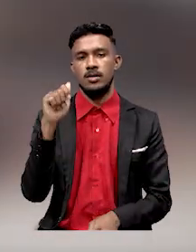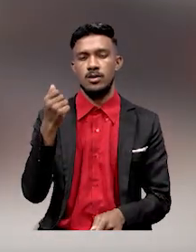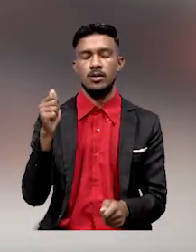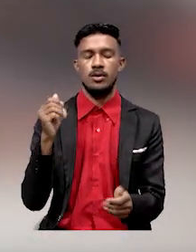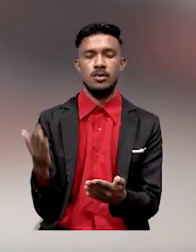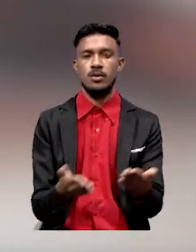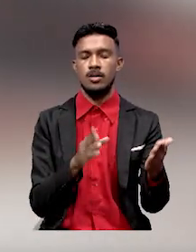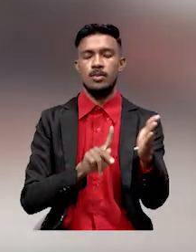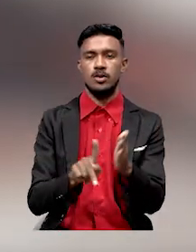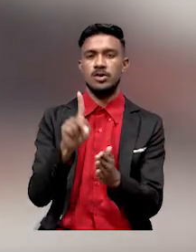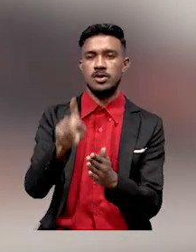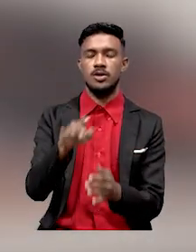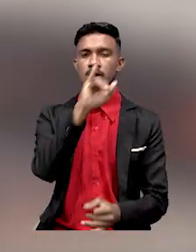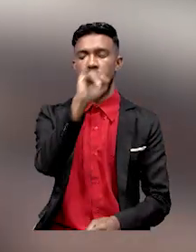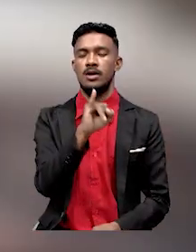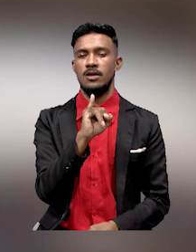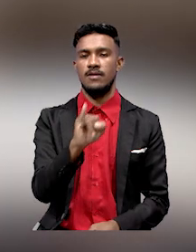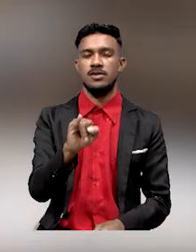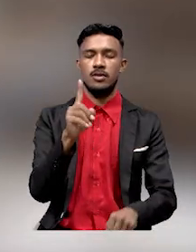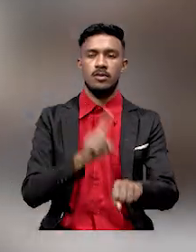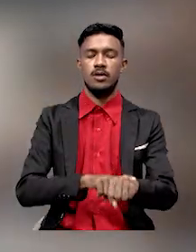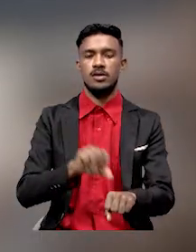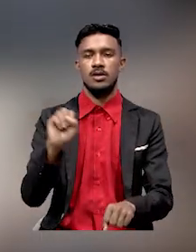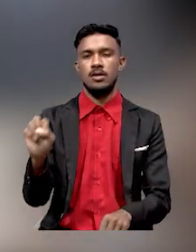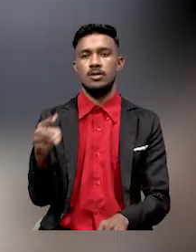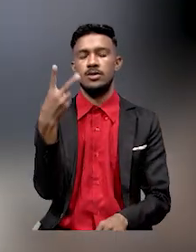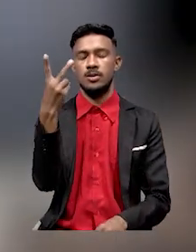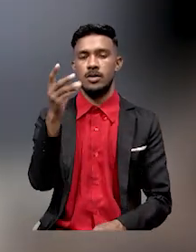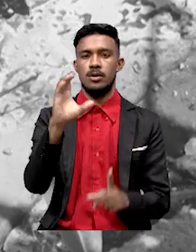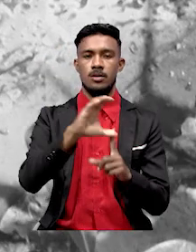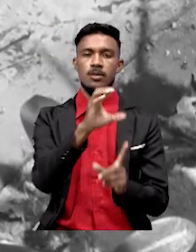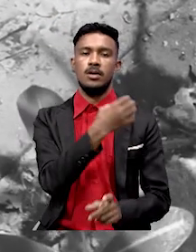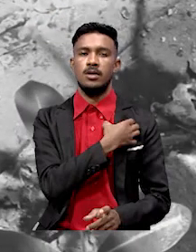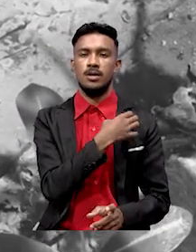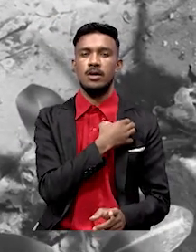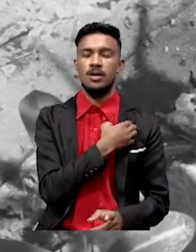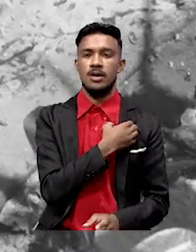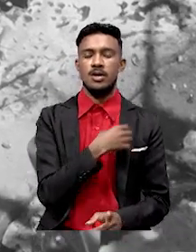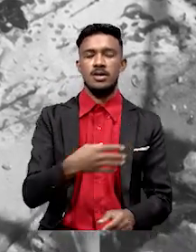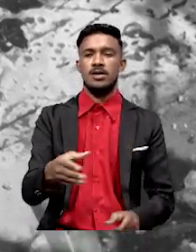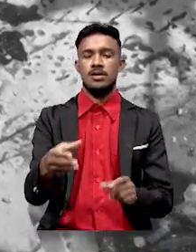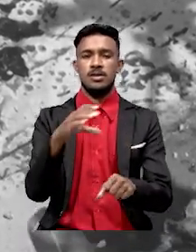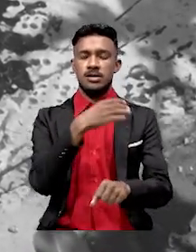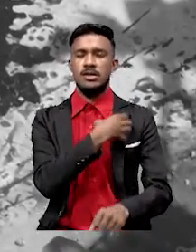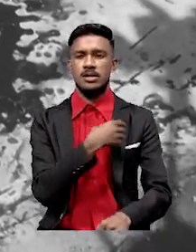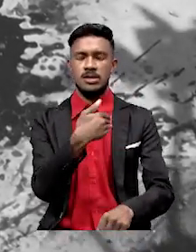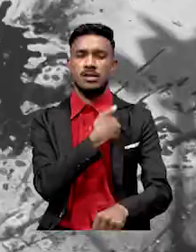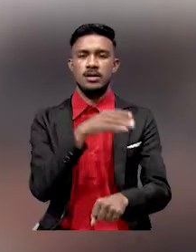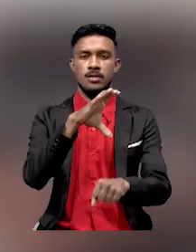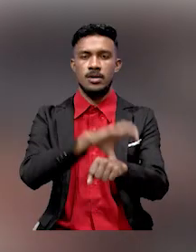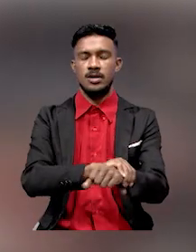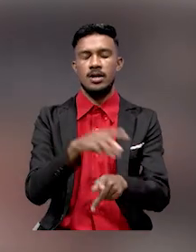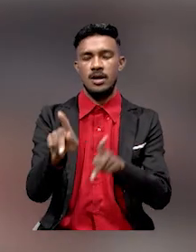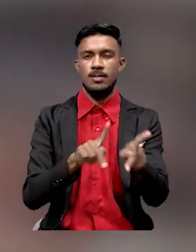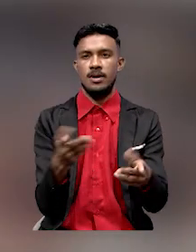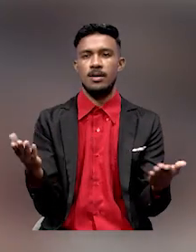processo de identificação durante horas Sanulu Resin Roa. Comandante ne informa, to horas ne polisi sedau captura autor principal baka jua misi dio ne.